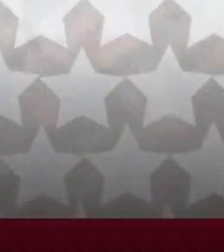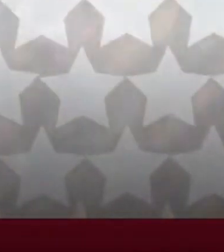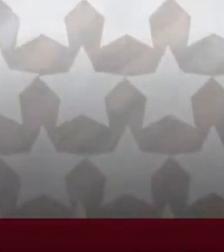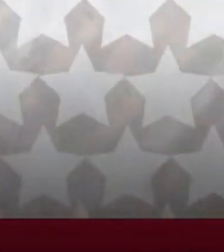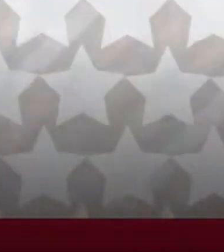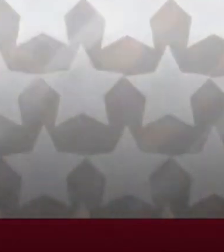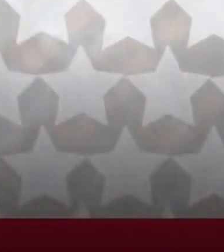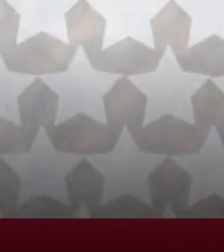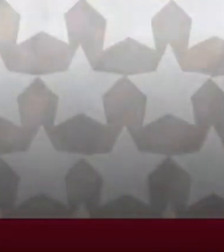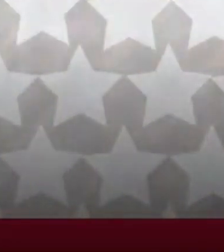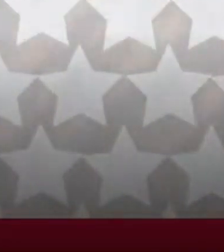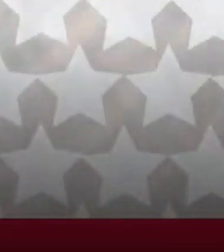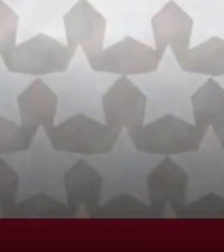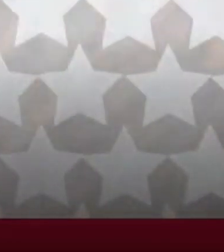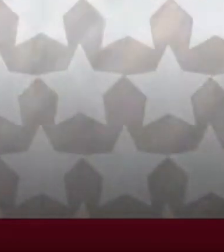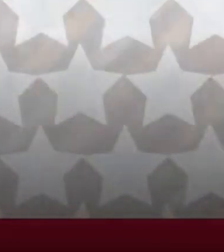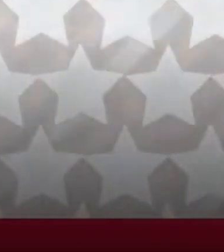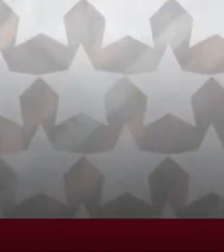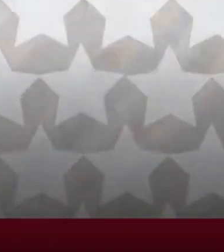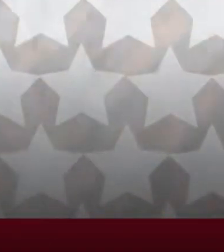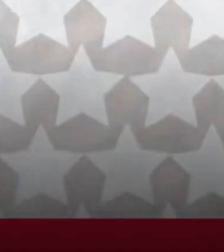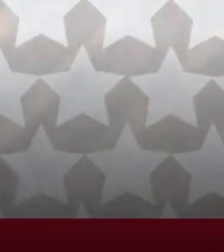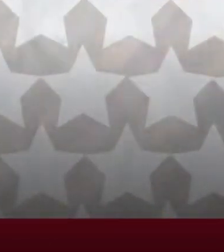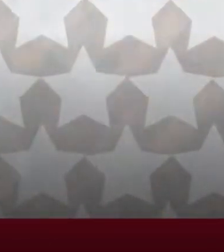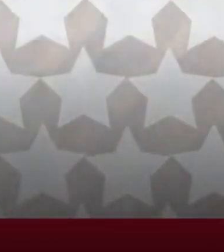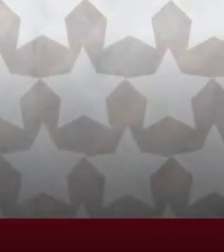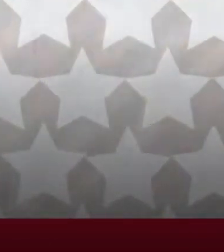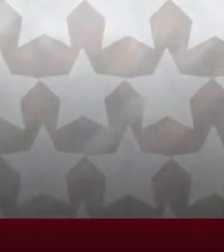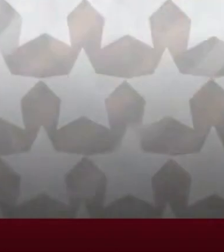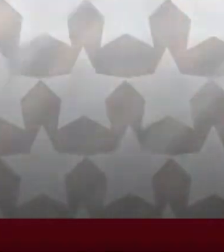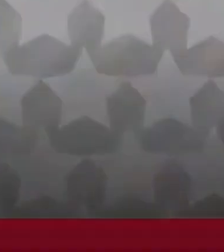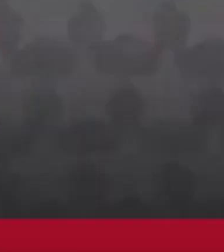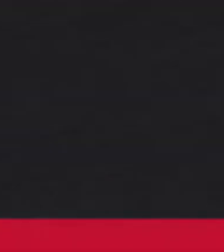TV PT, em sintonia com o Brasil, em sintonia com você.